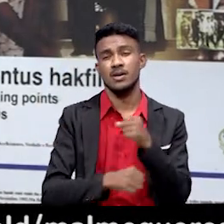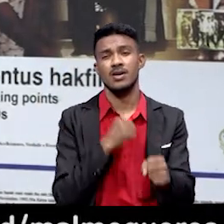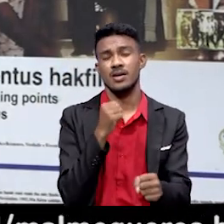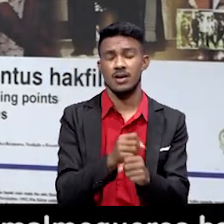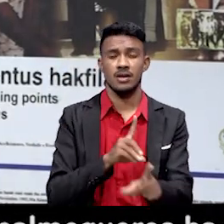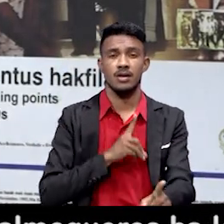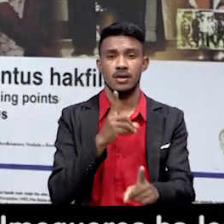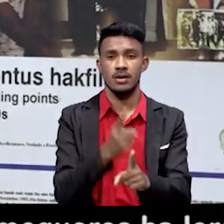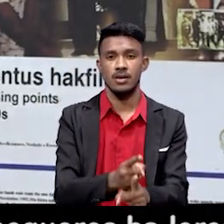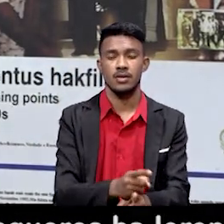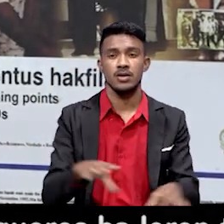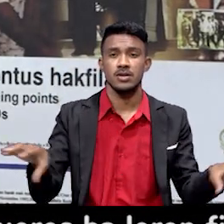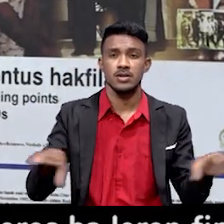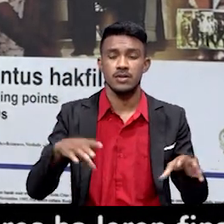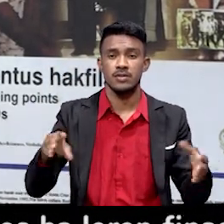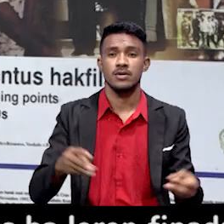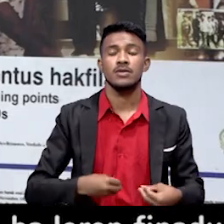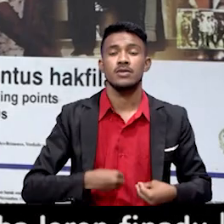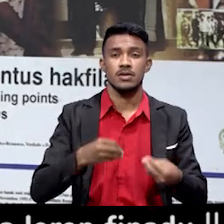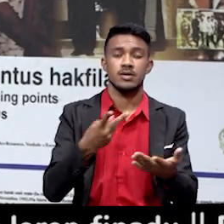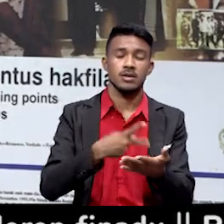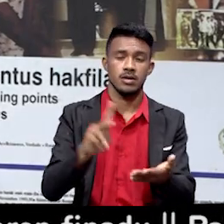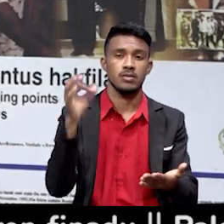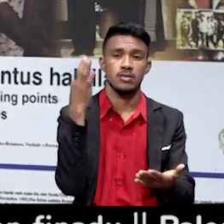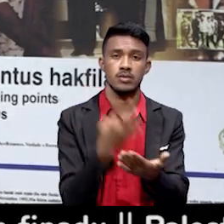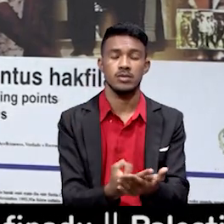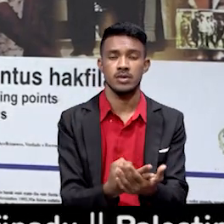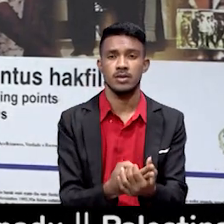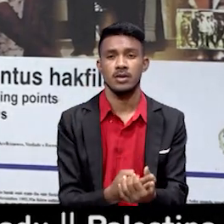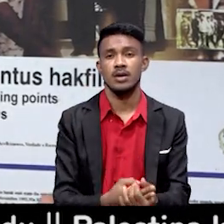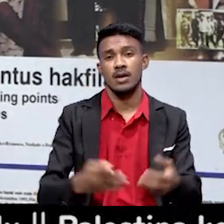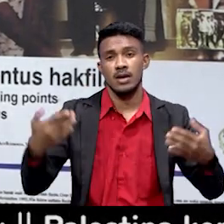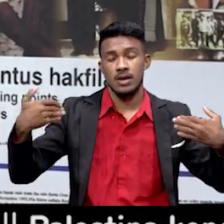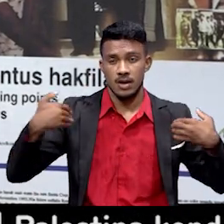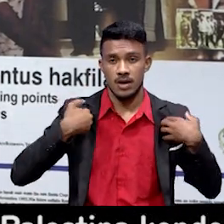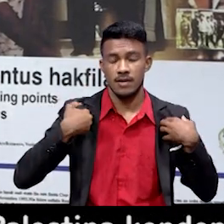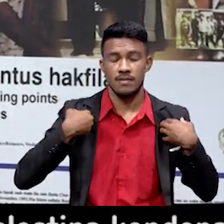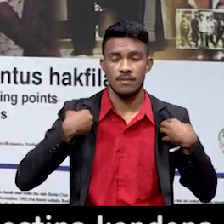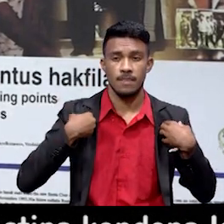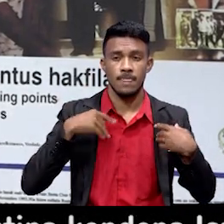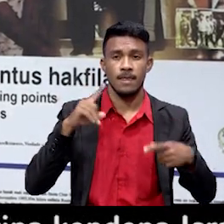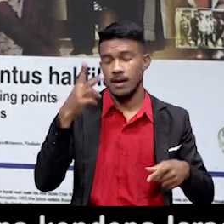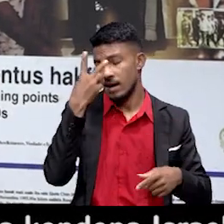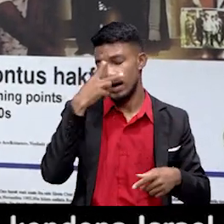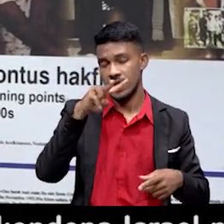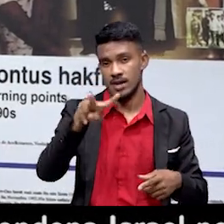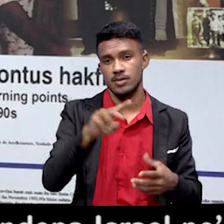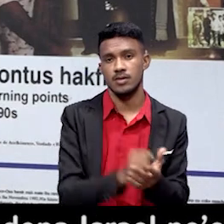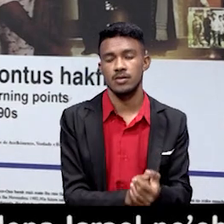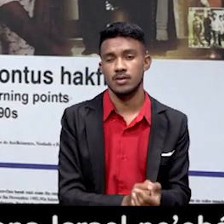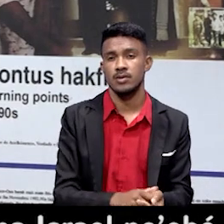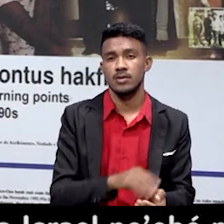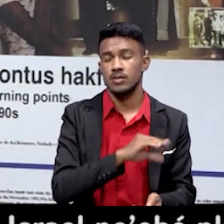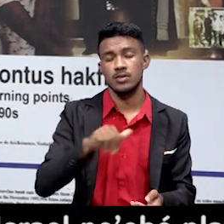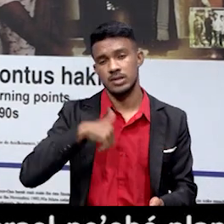a pensam vitalisia. E mas cada bel hare toc. I balun joven